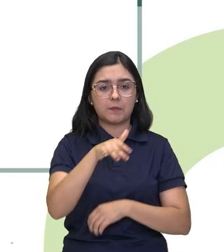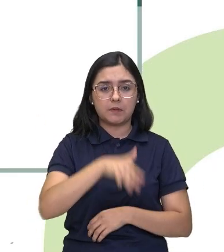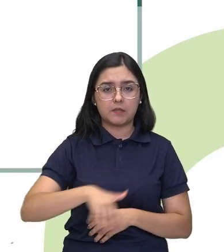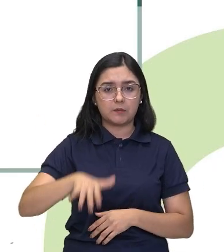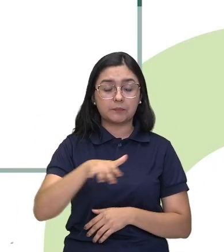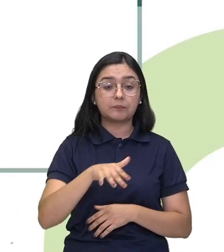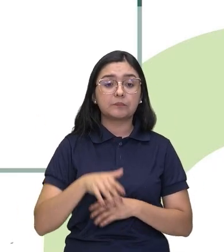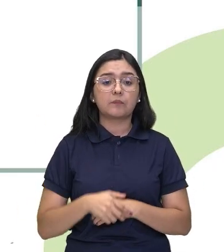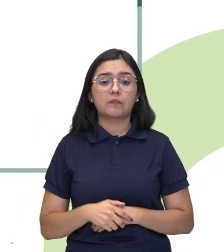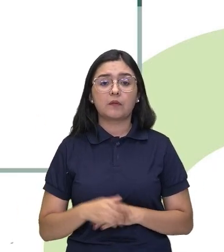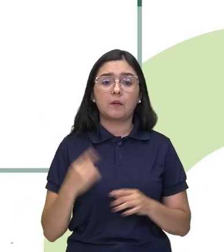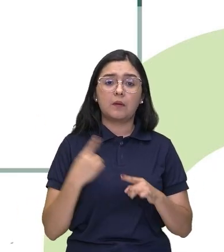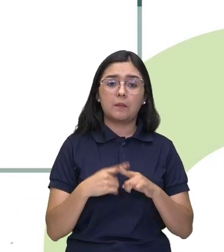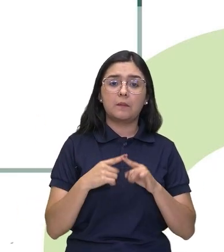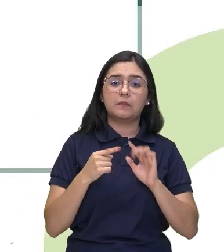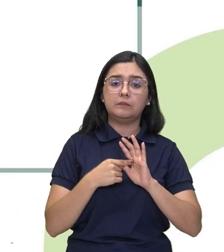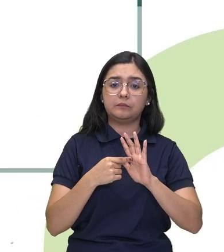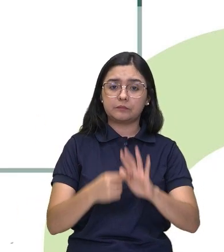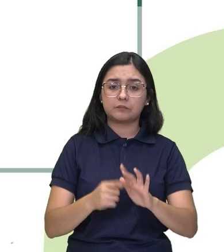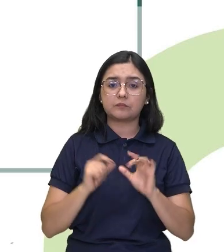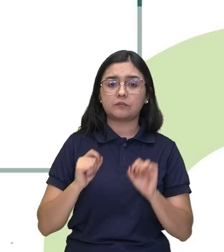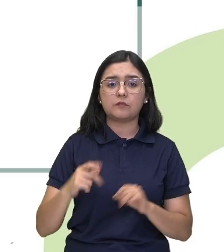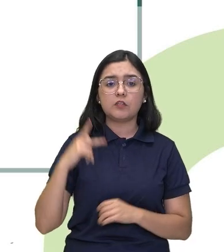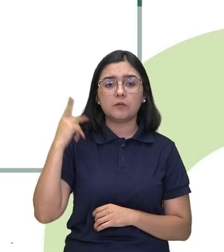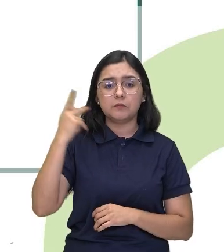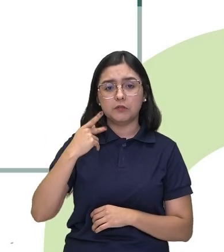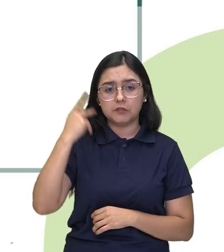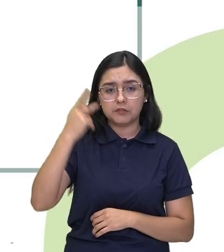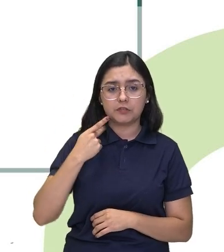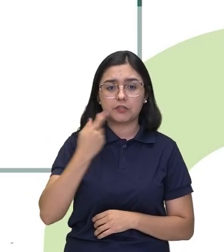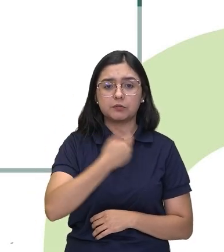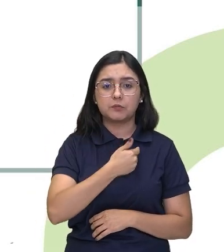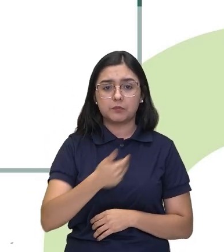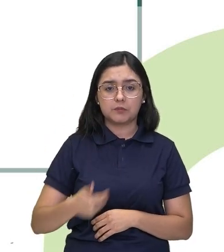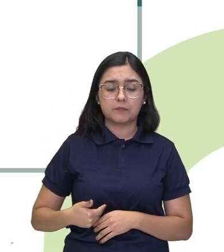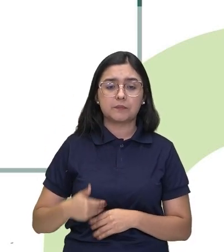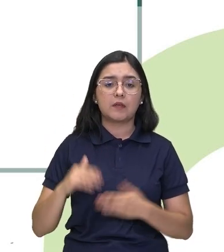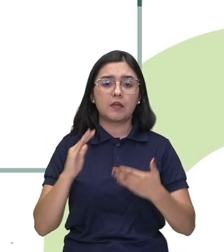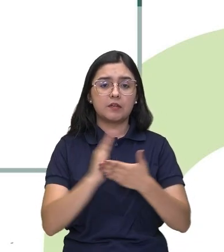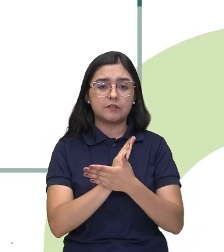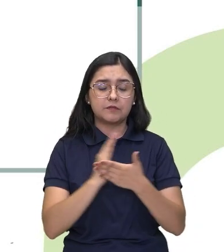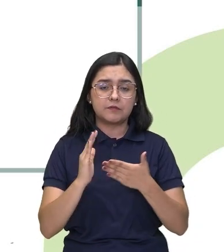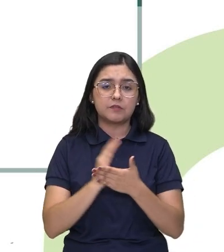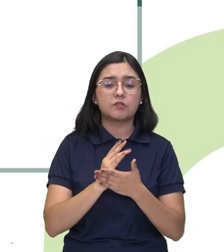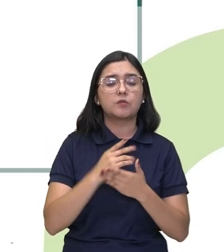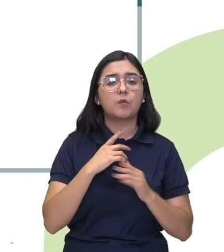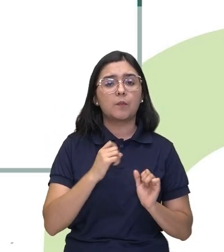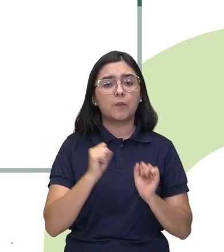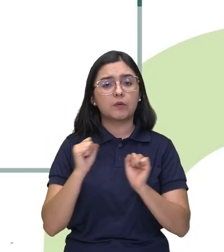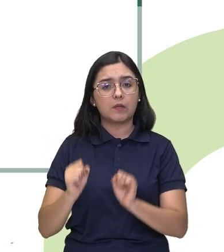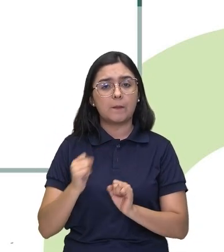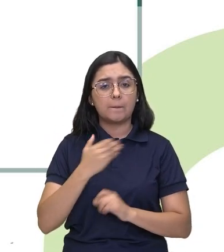porque ele pode se manifestar na forma de políticas públicas, por exemplo. Às vezes até mesmo o poder público